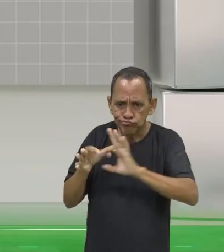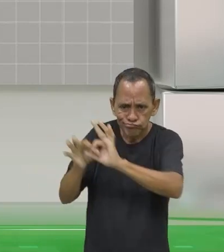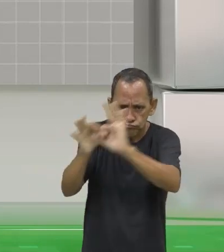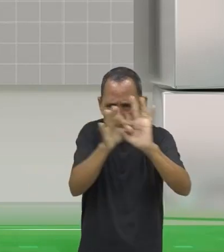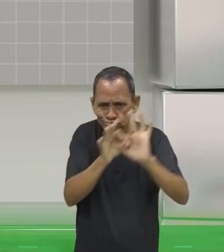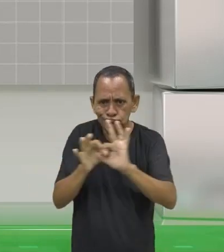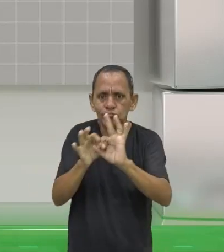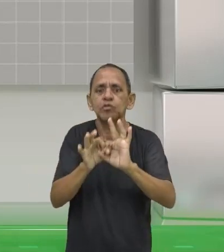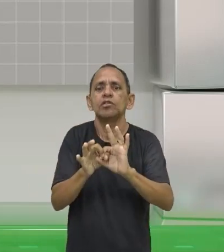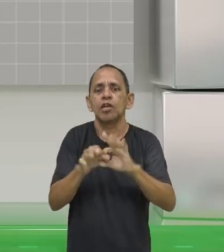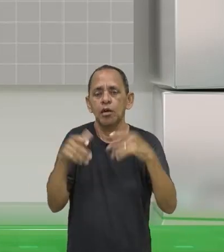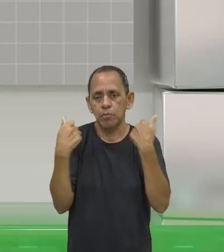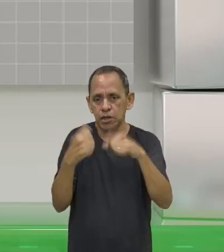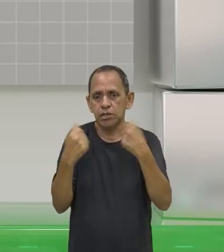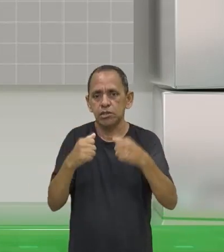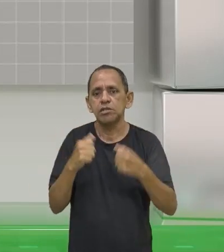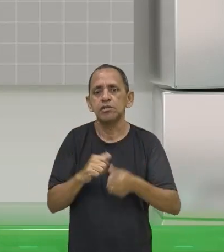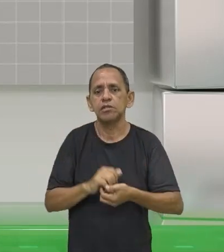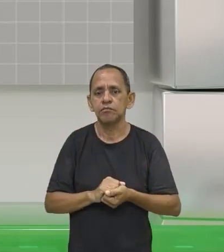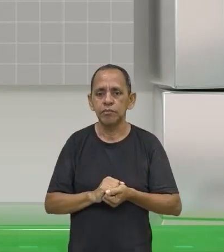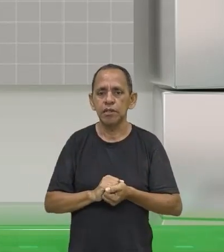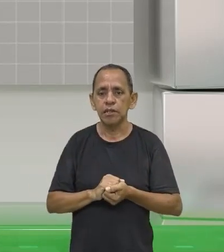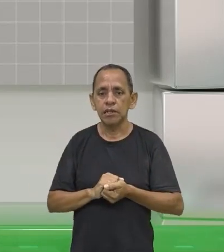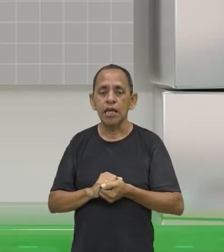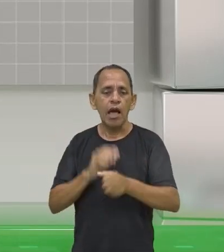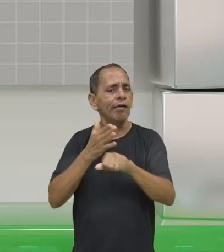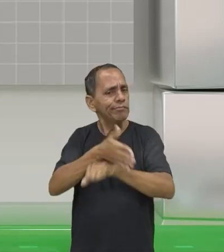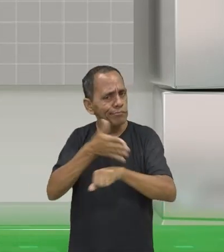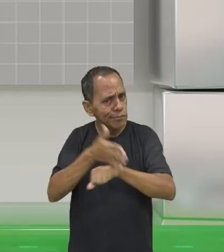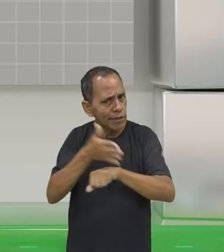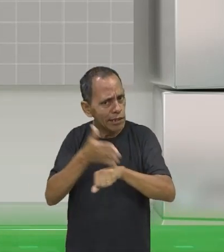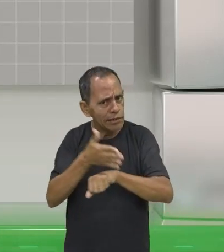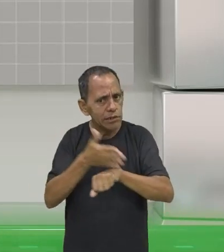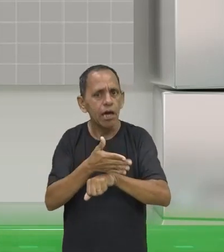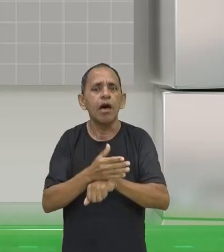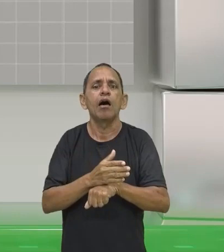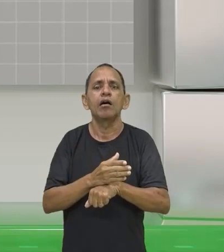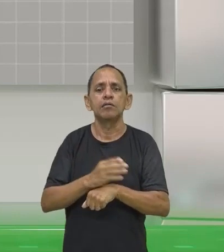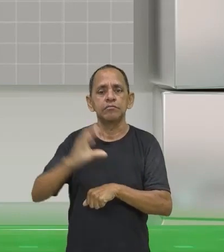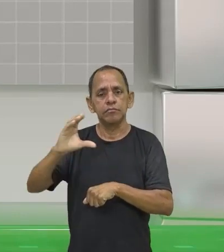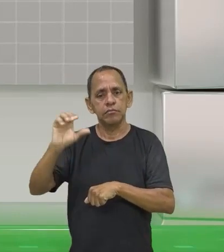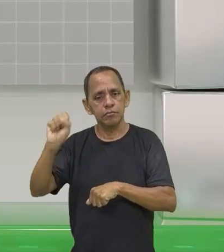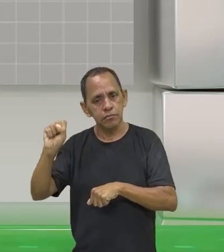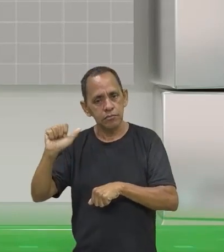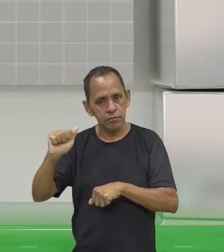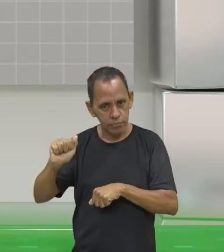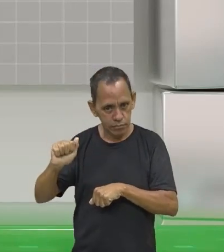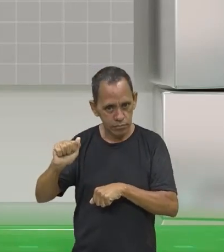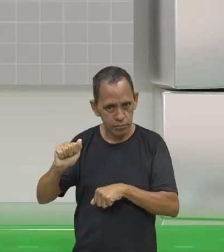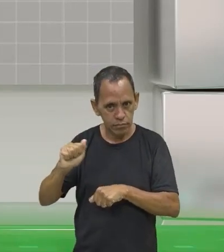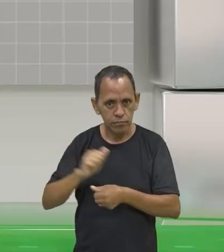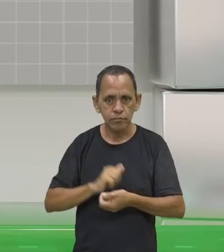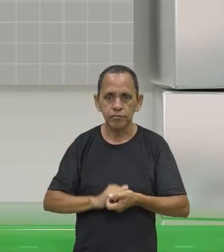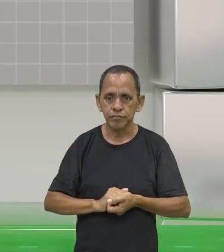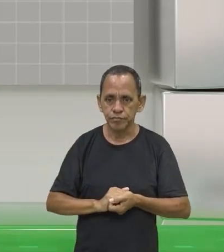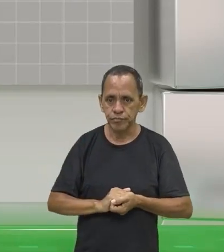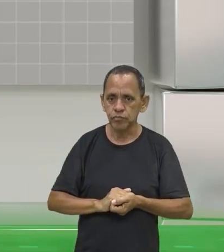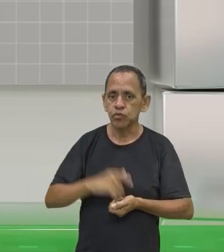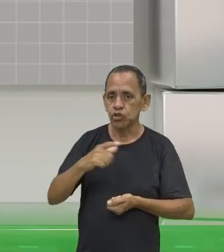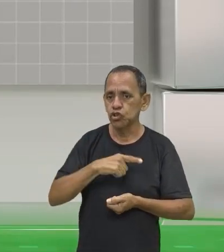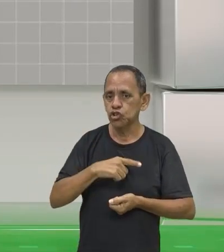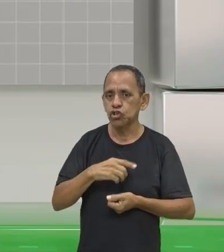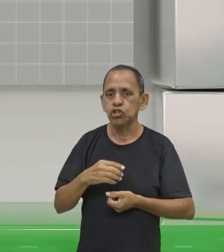precisar acessar esse documento que nós vamos detalhar agora, que é o cronograma de sequência de aulas, para eu ter algumas